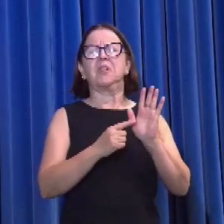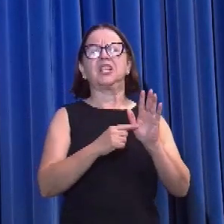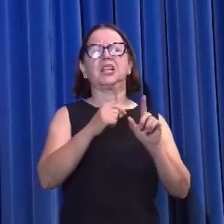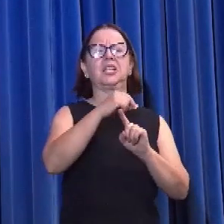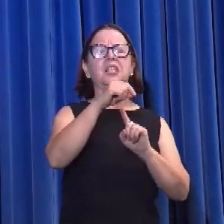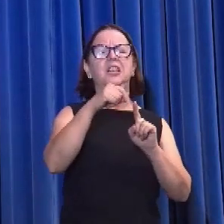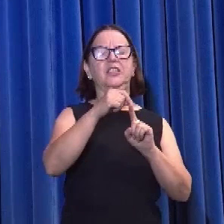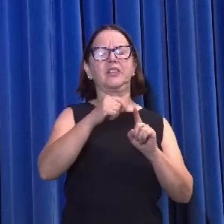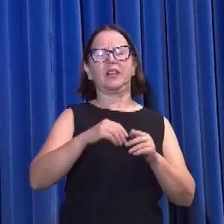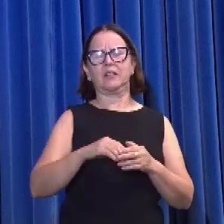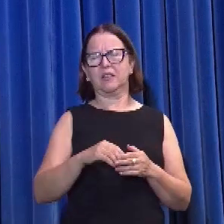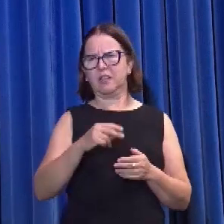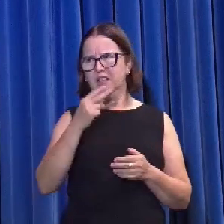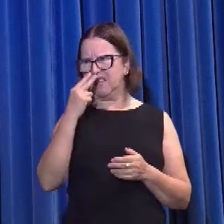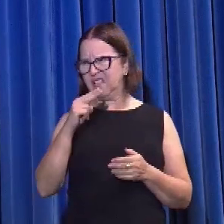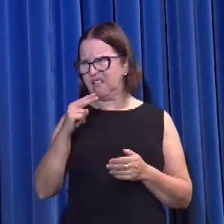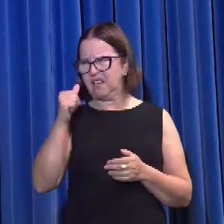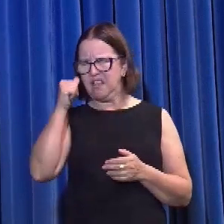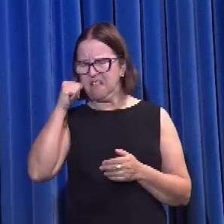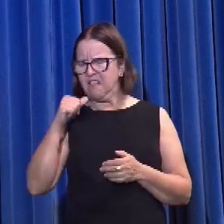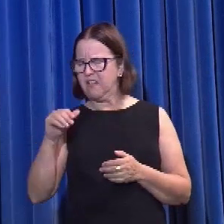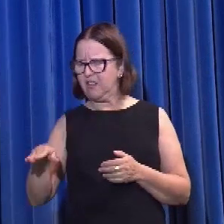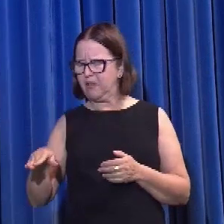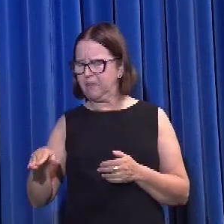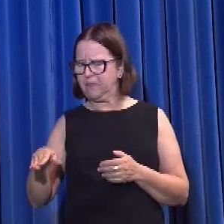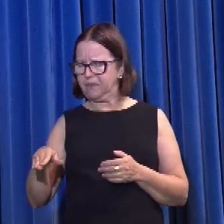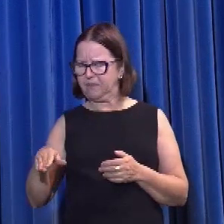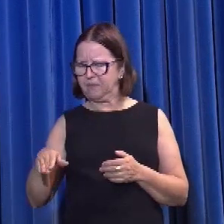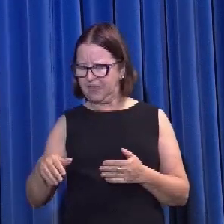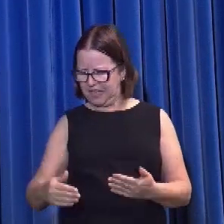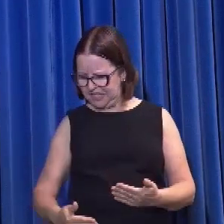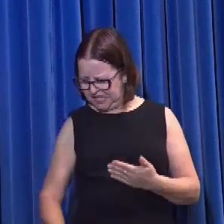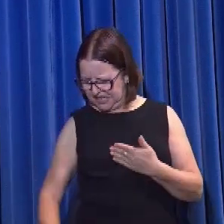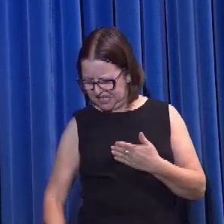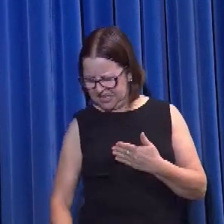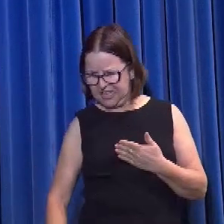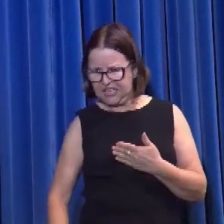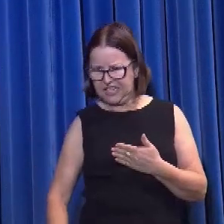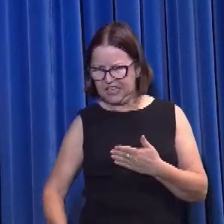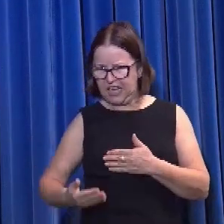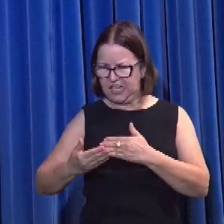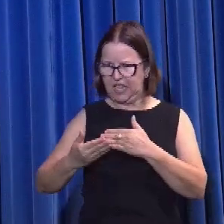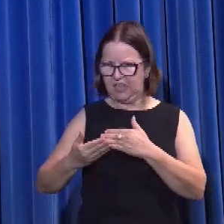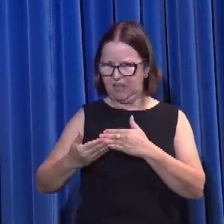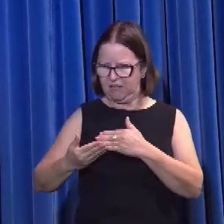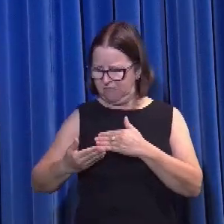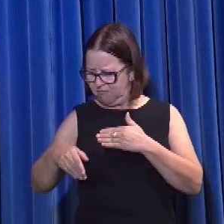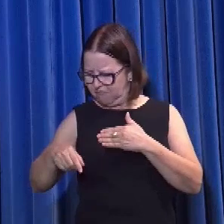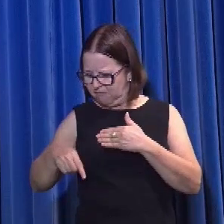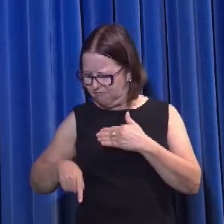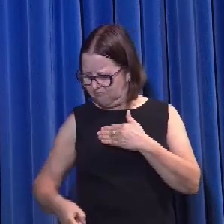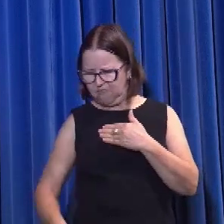E virou para a filha e disse assim: baixa um palmo desta sua mini saia.